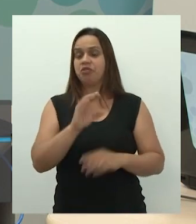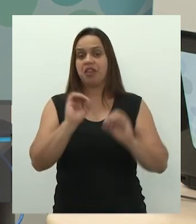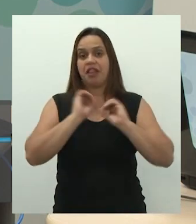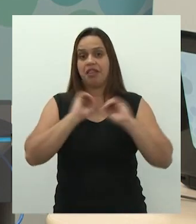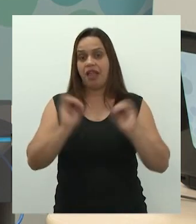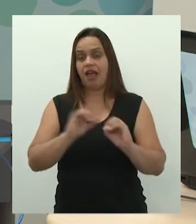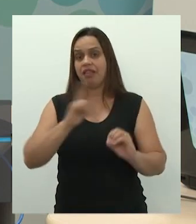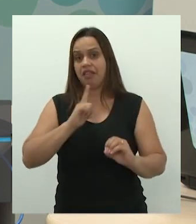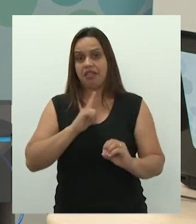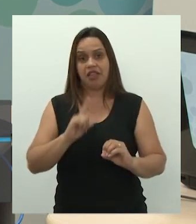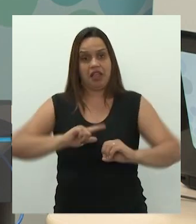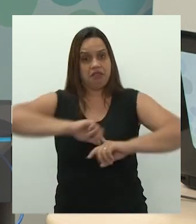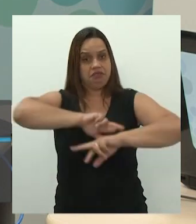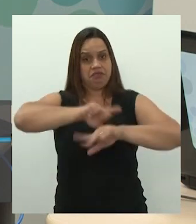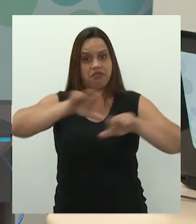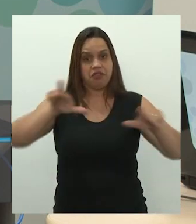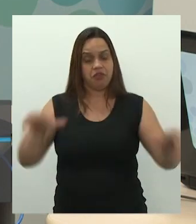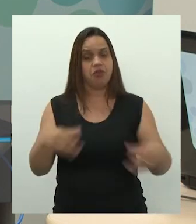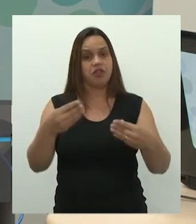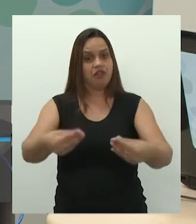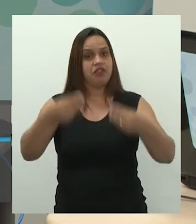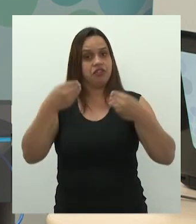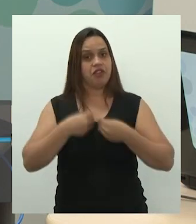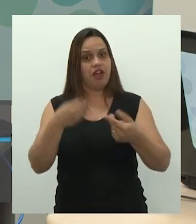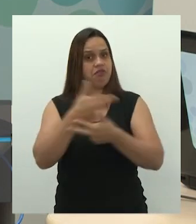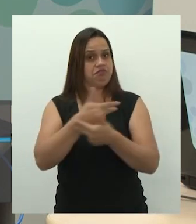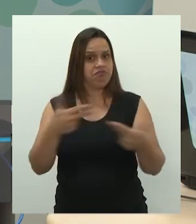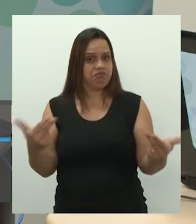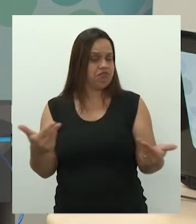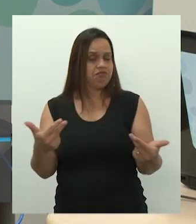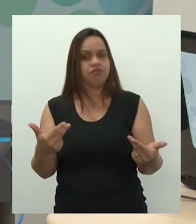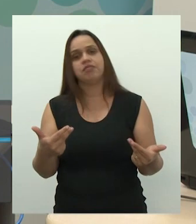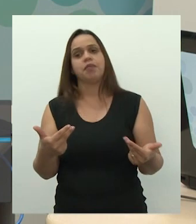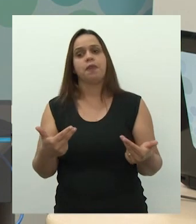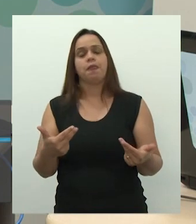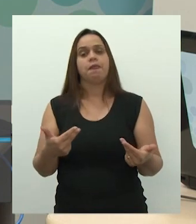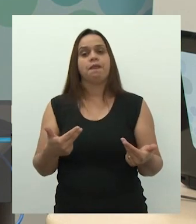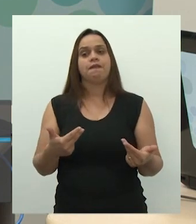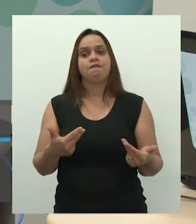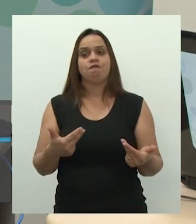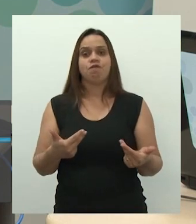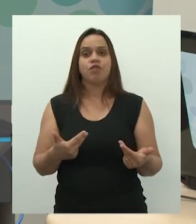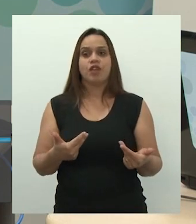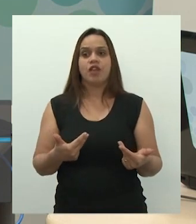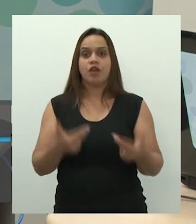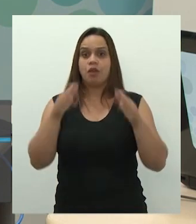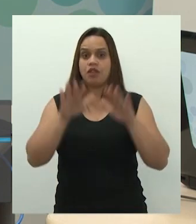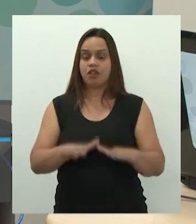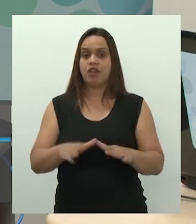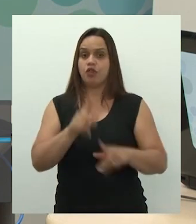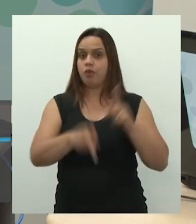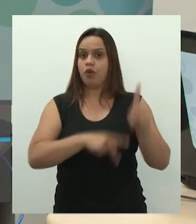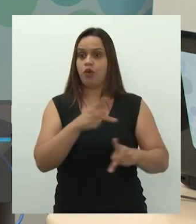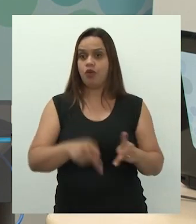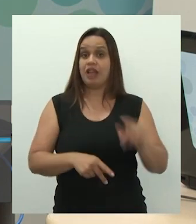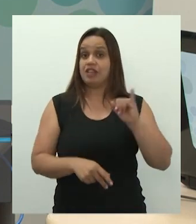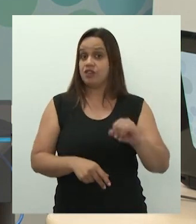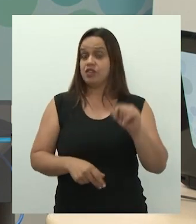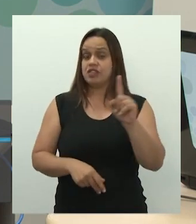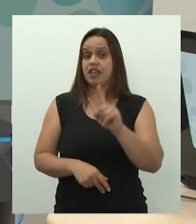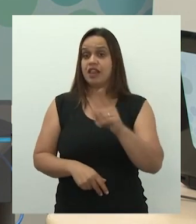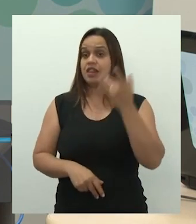abundante, um recurso que vai te propiciar aí um estabelecimento de uma civilização, se você não souber